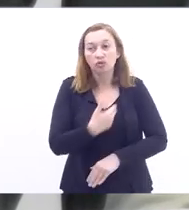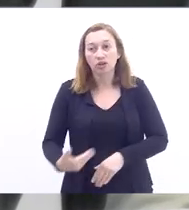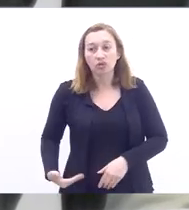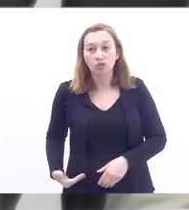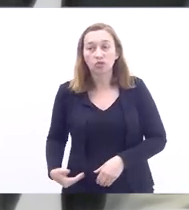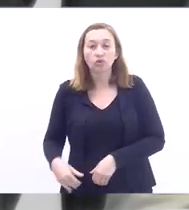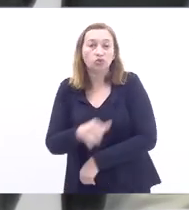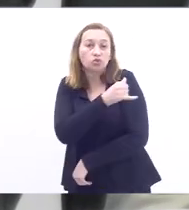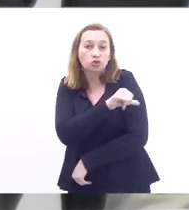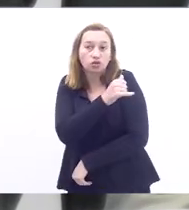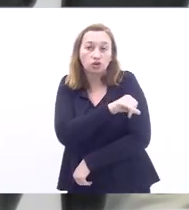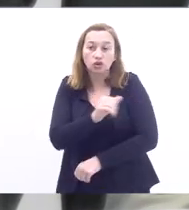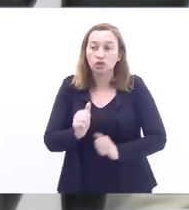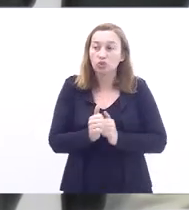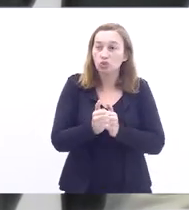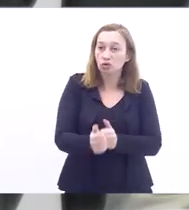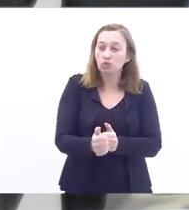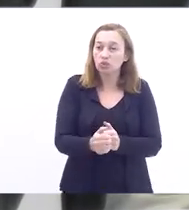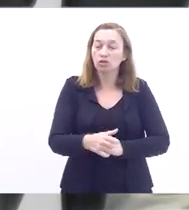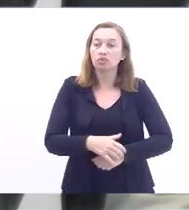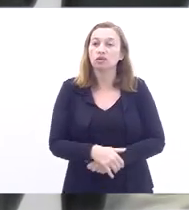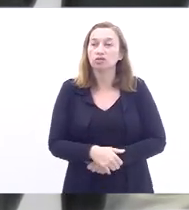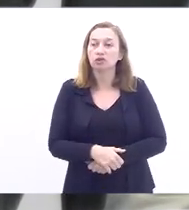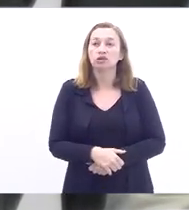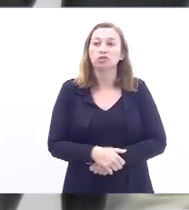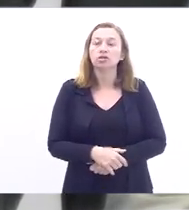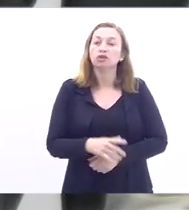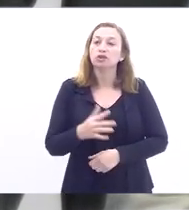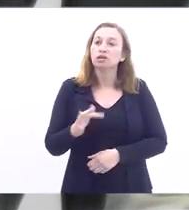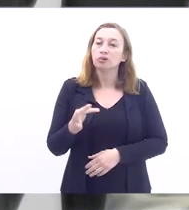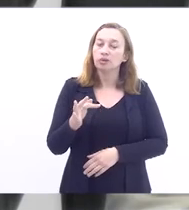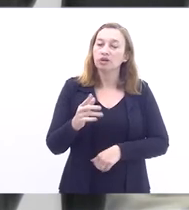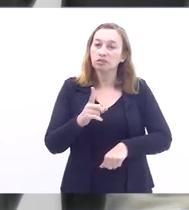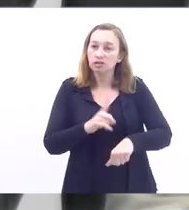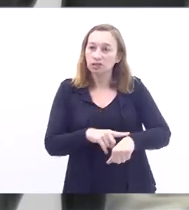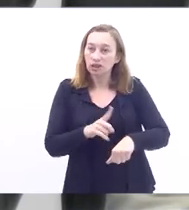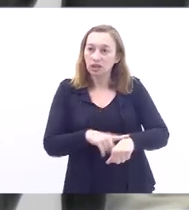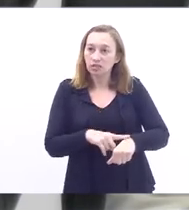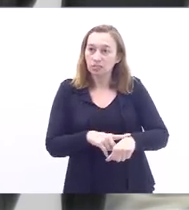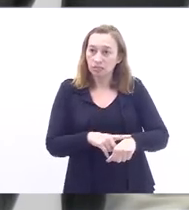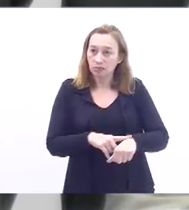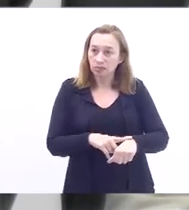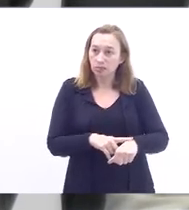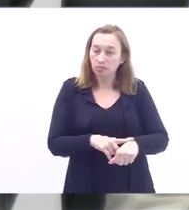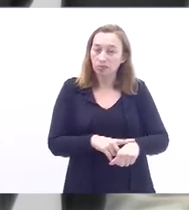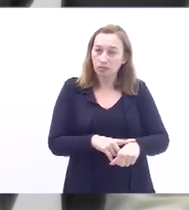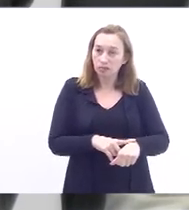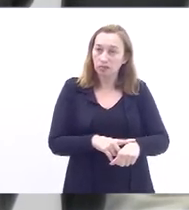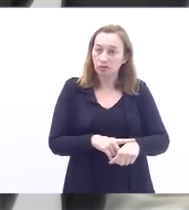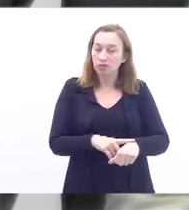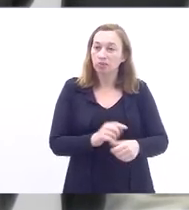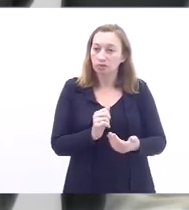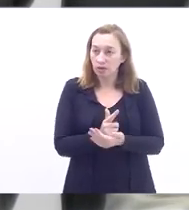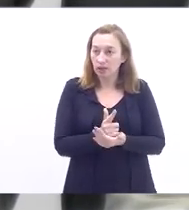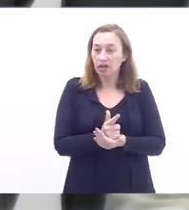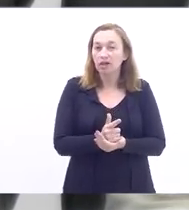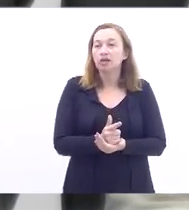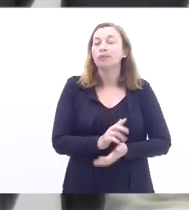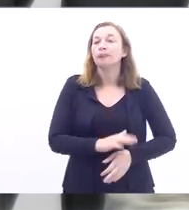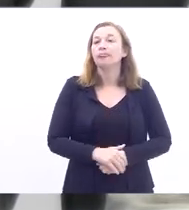condicionou os mesmos a gente te previsão orçamentária e parcialmente área e nós temos bom